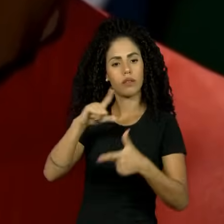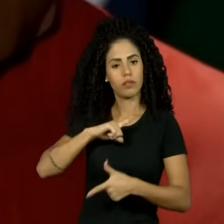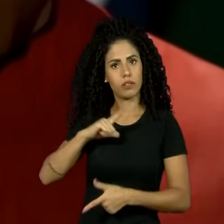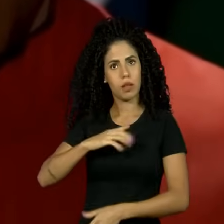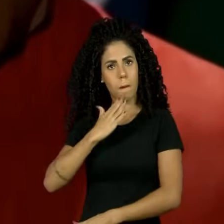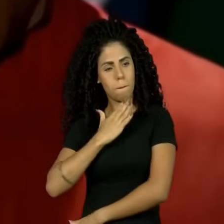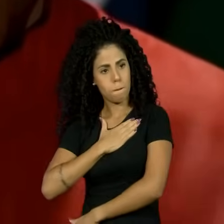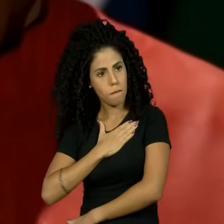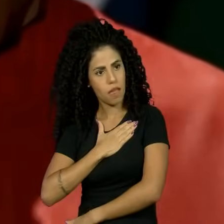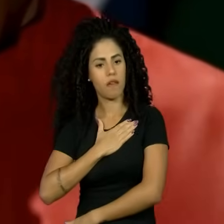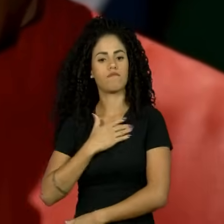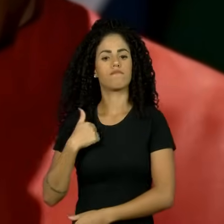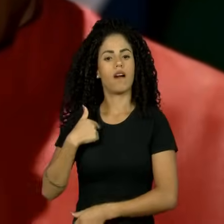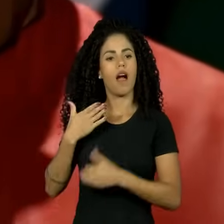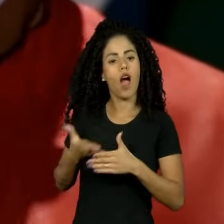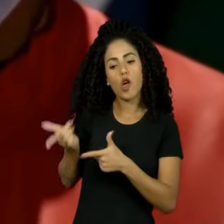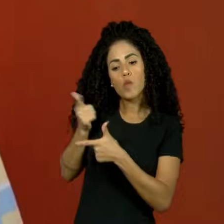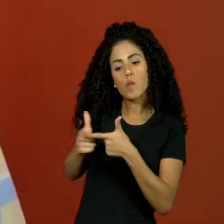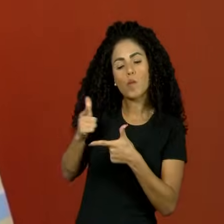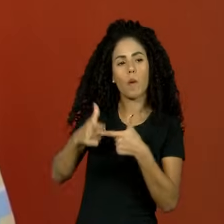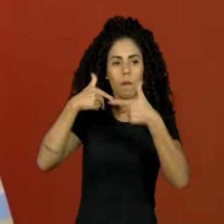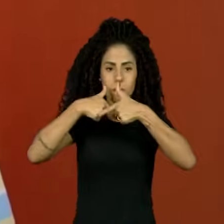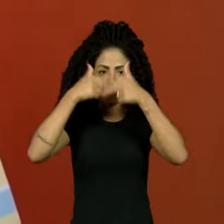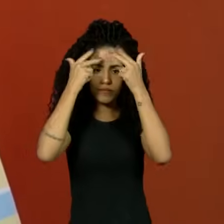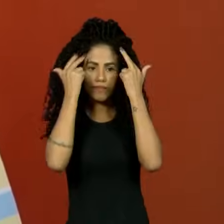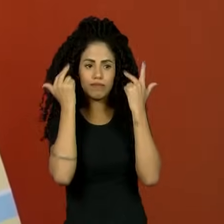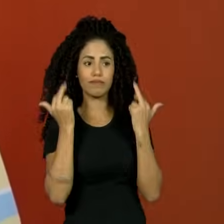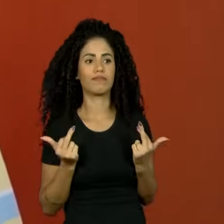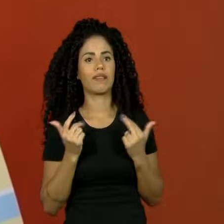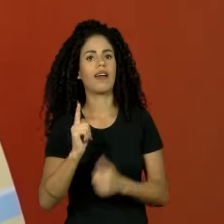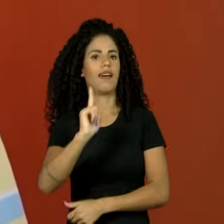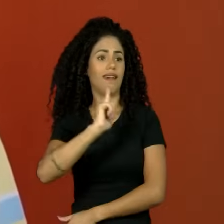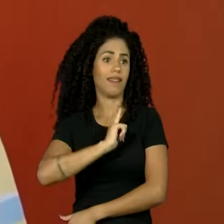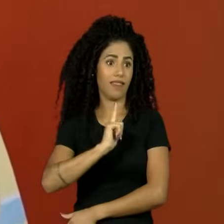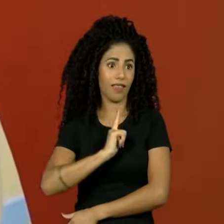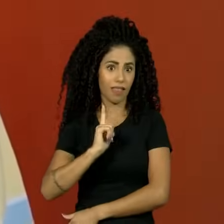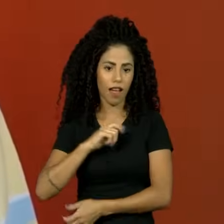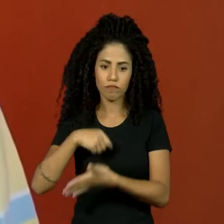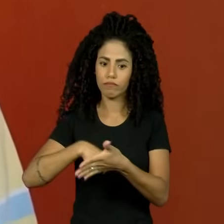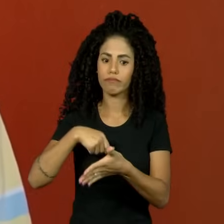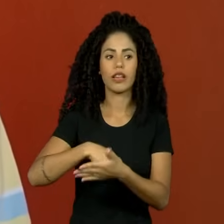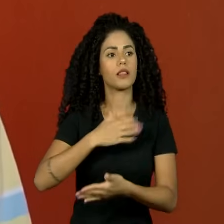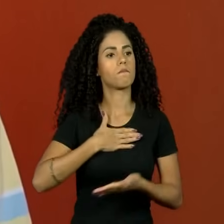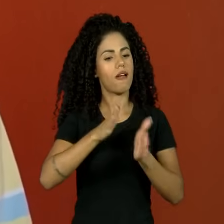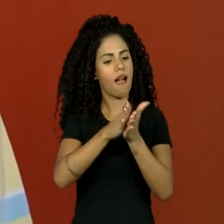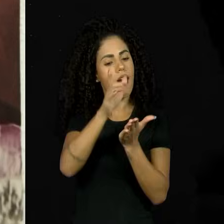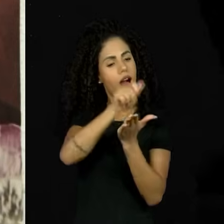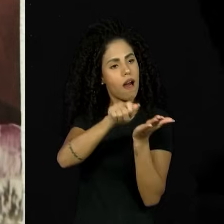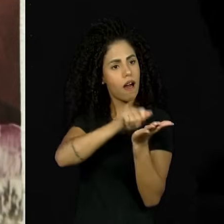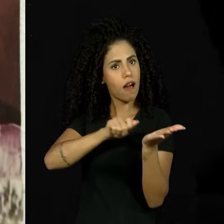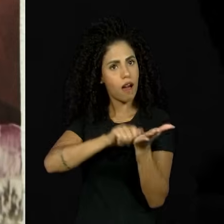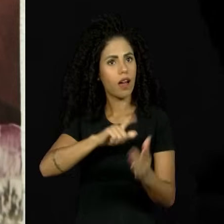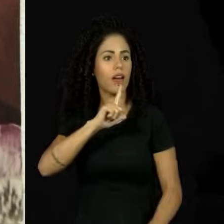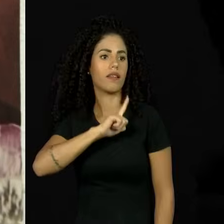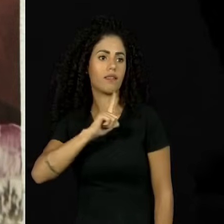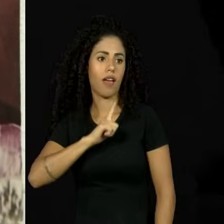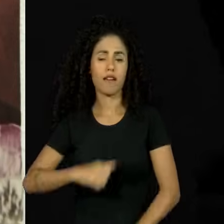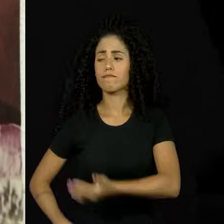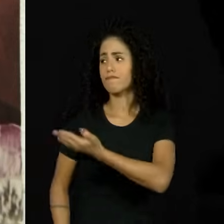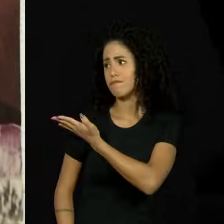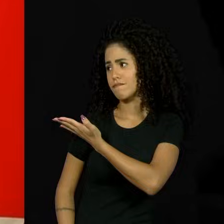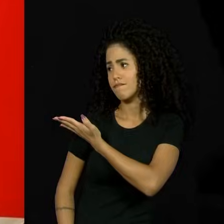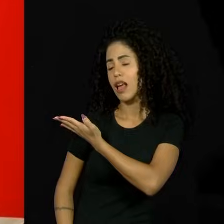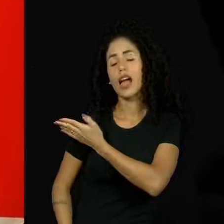nacionalidade, os problemas da minha etnicidade, que são constantes na minha obra, tanto na obra